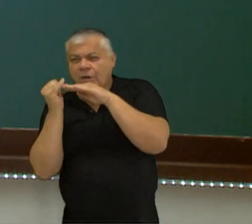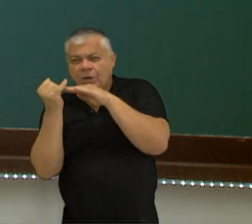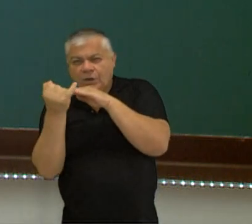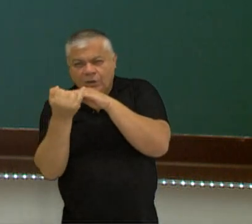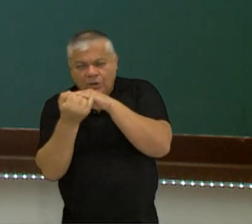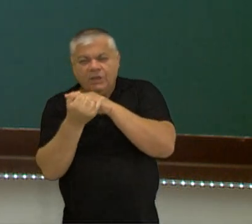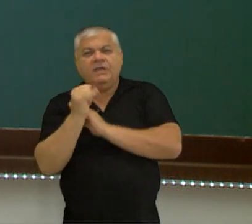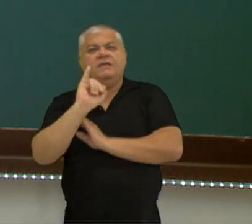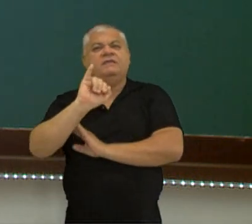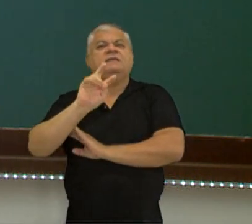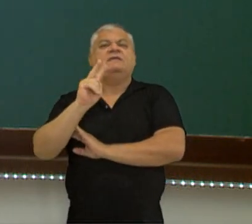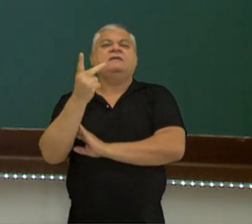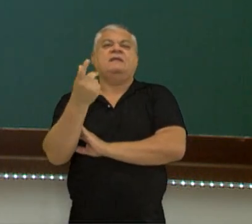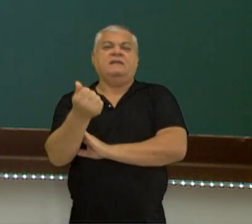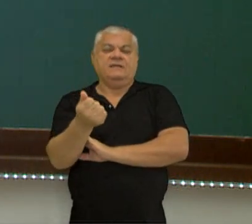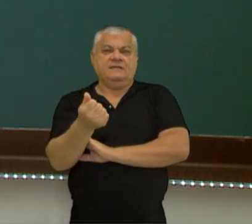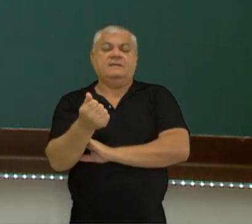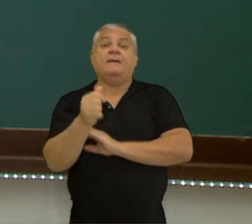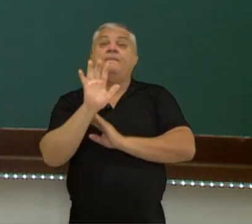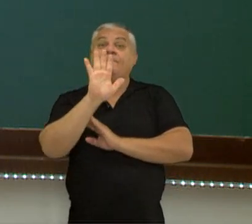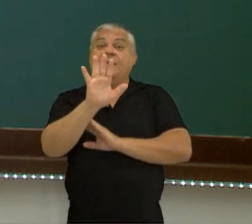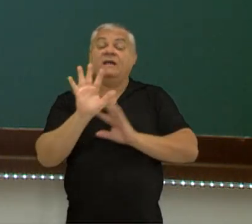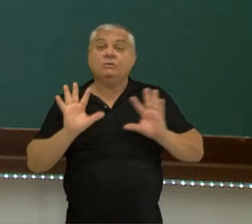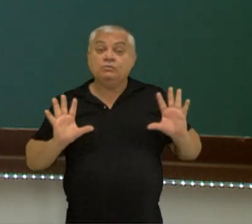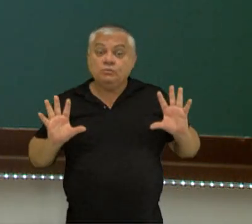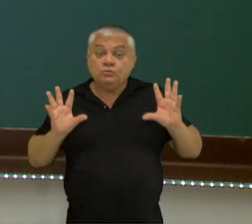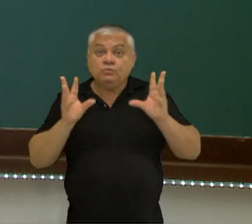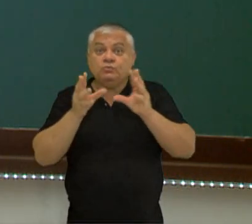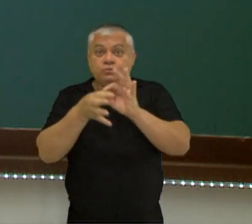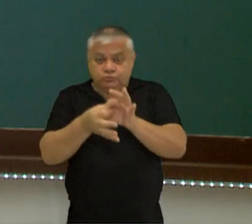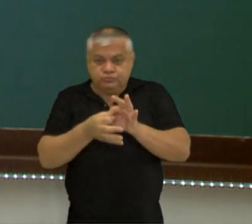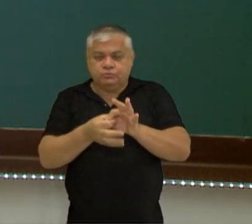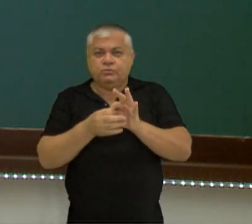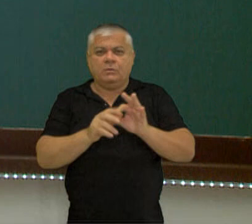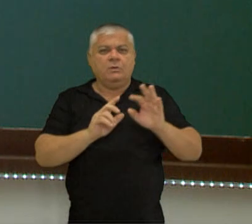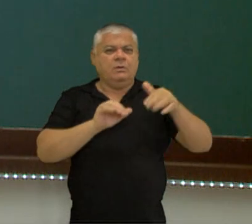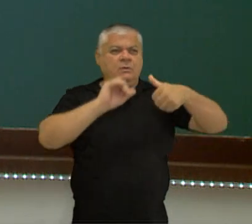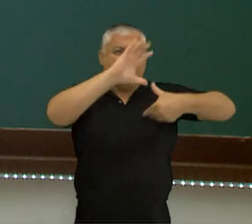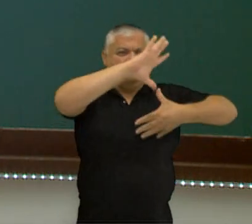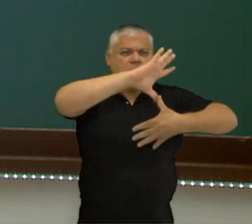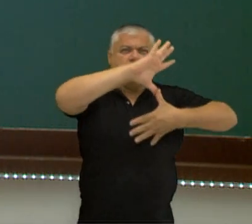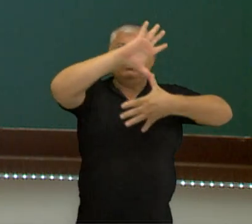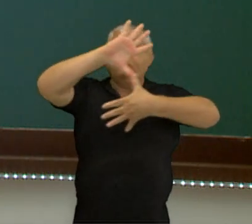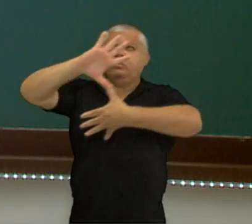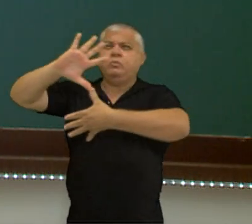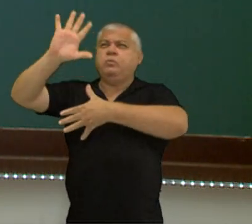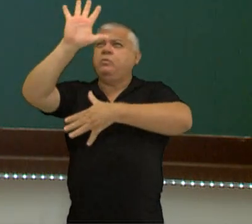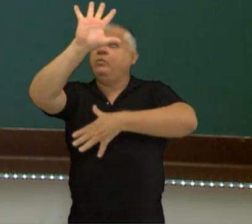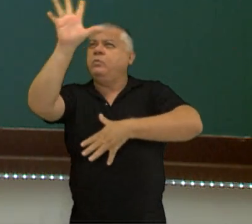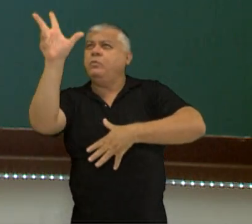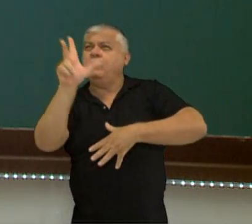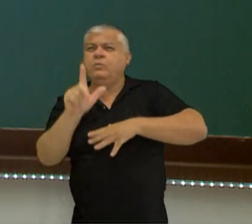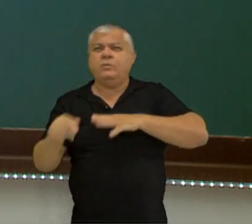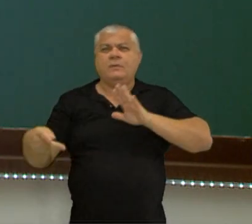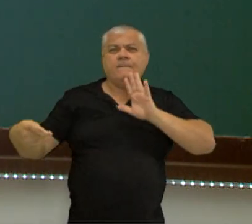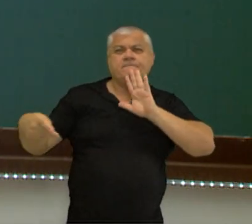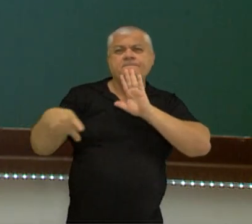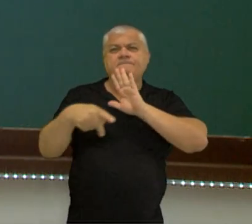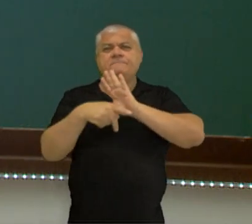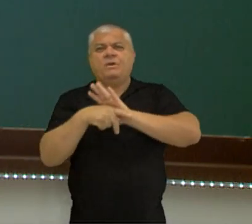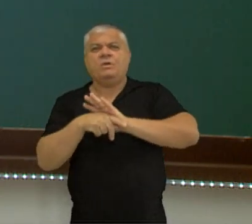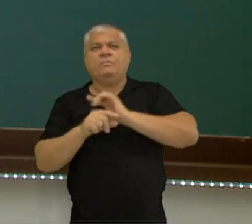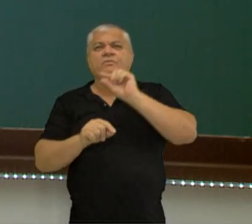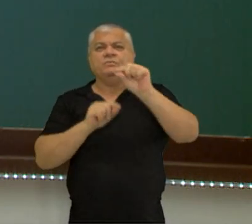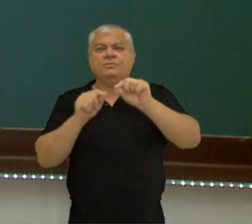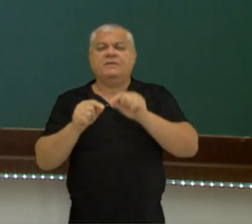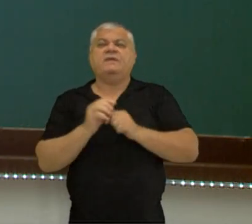menores são as ilhas. Mas tudo isso, toda essa parte de continentes e ilhas, fazem parte, são o conjunto do